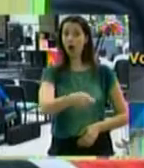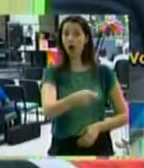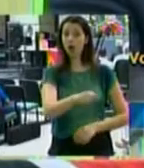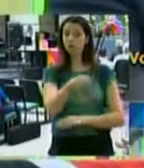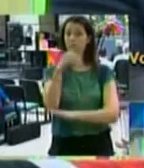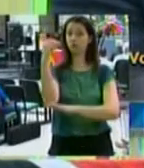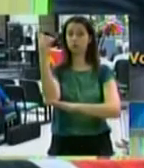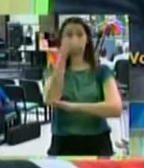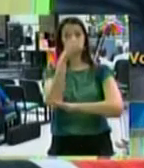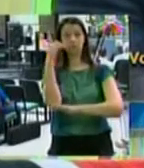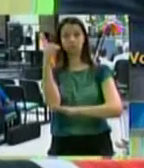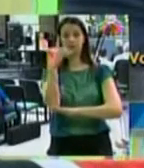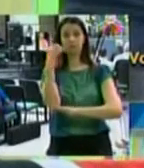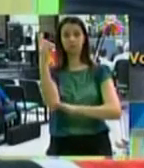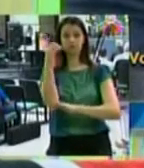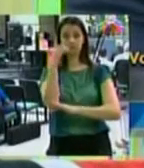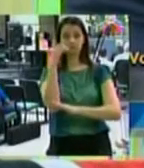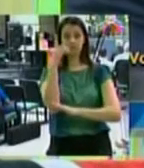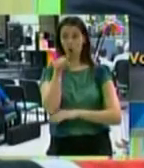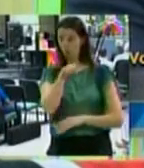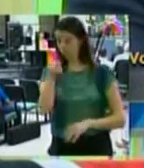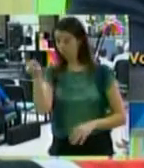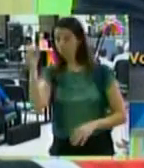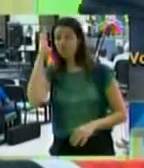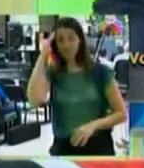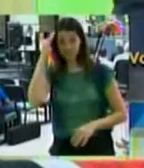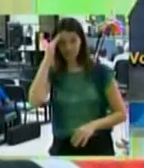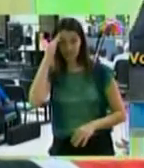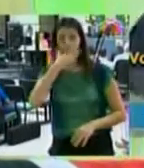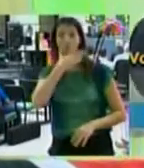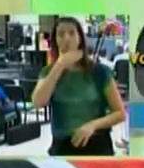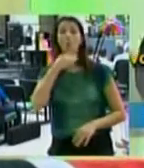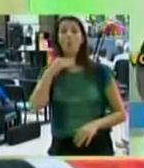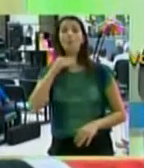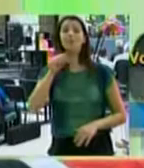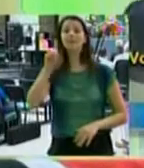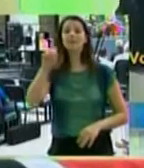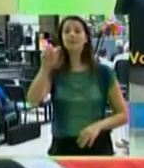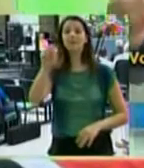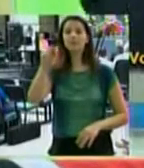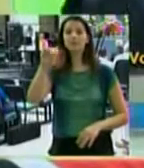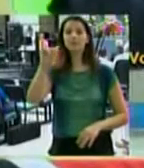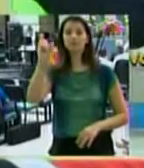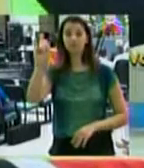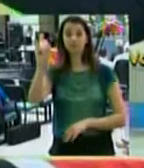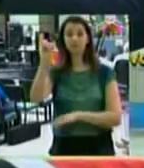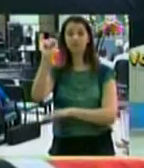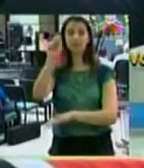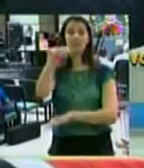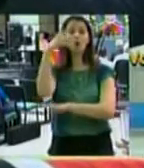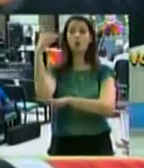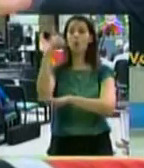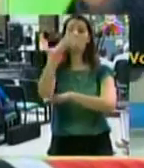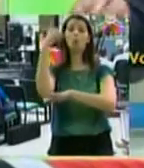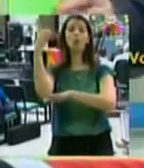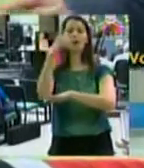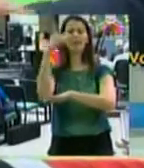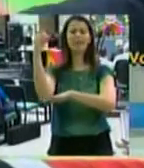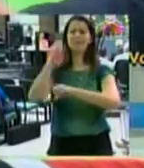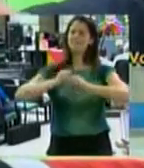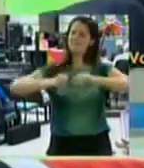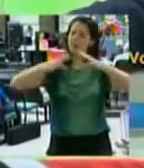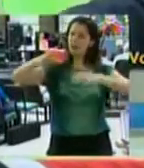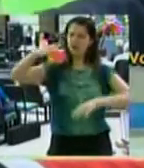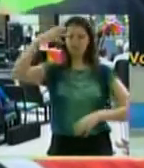Davi, de Davi. E bem sabem os senhores que Davi foi o maior rei conquistador da história